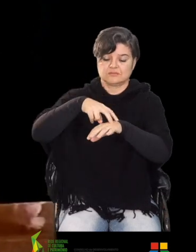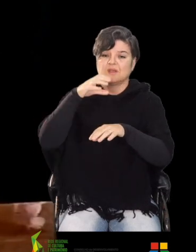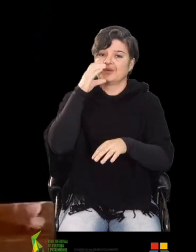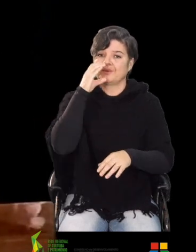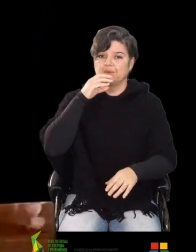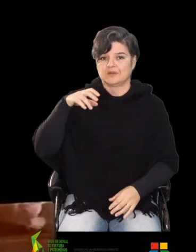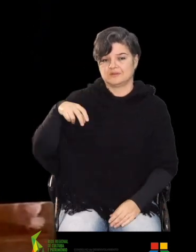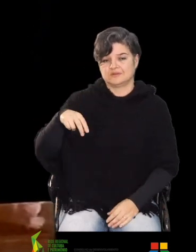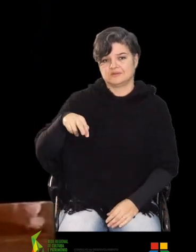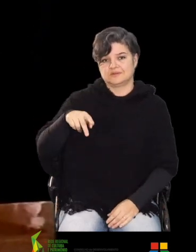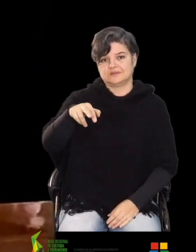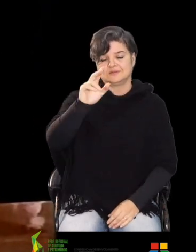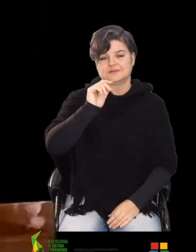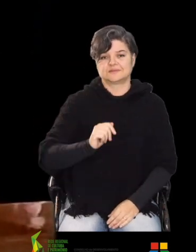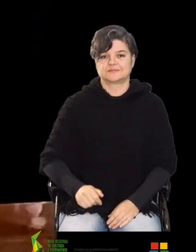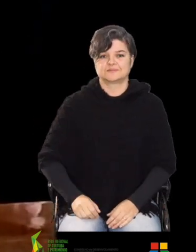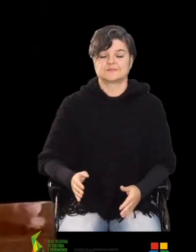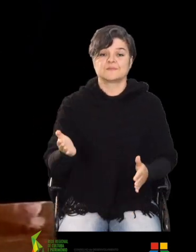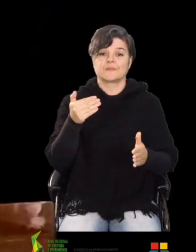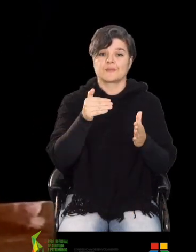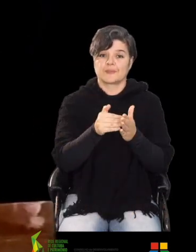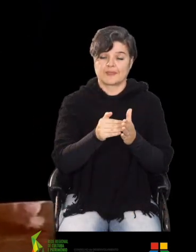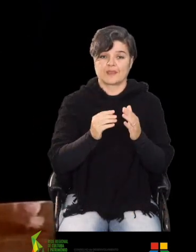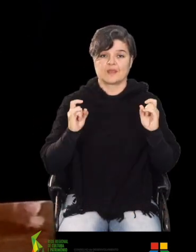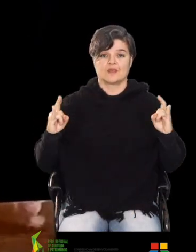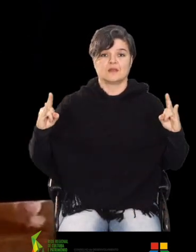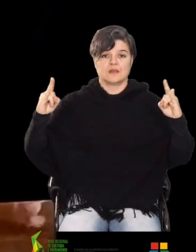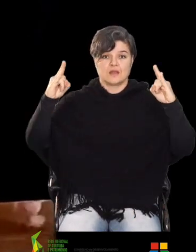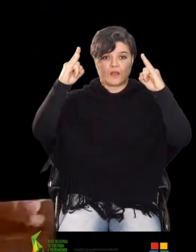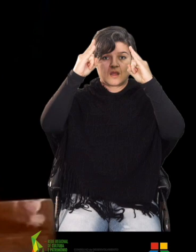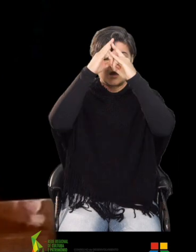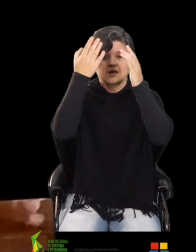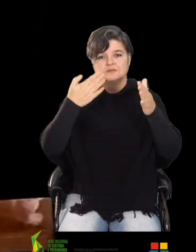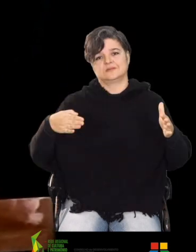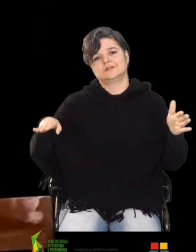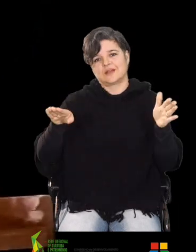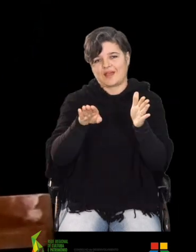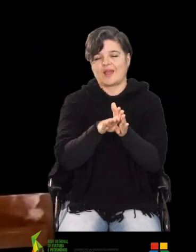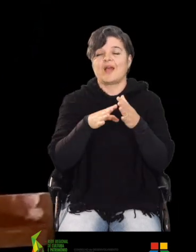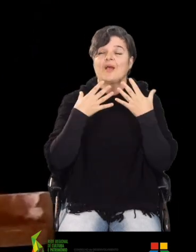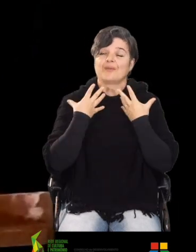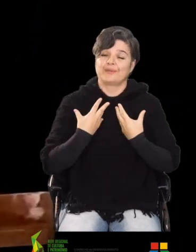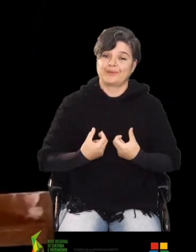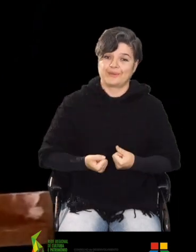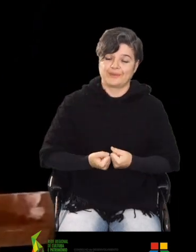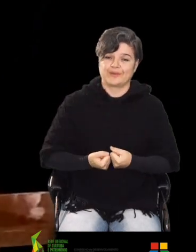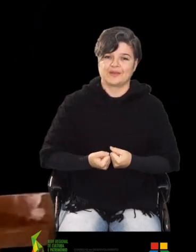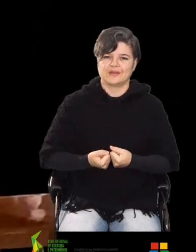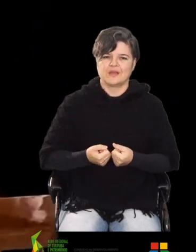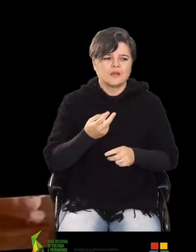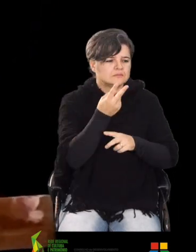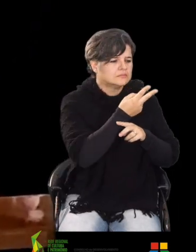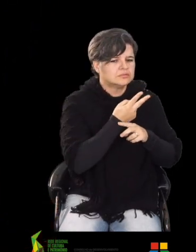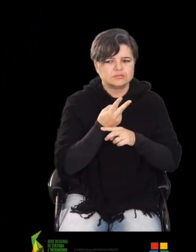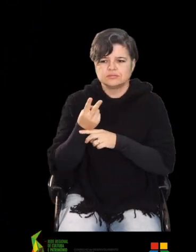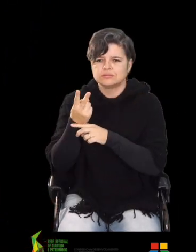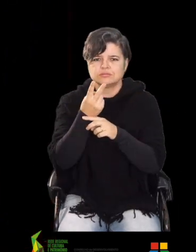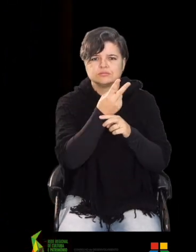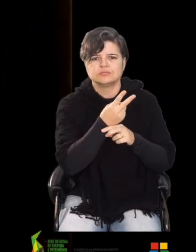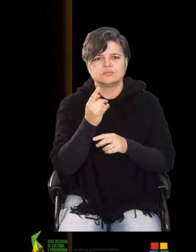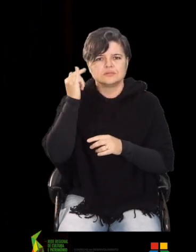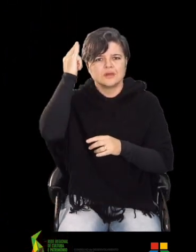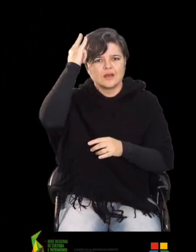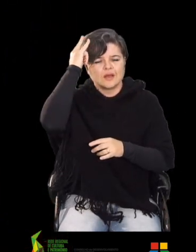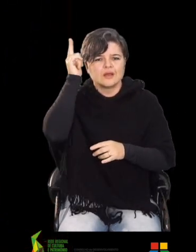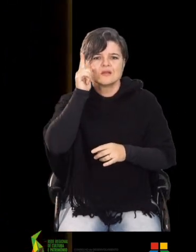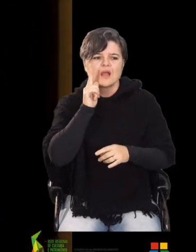até que nunca stelo ela chegou ela começou a procurar ai meu deus